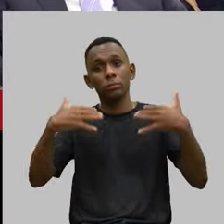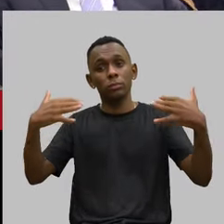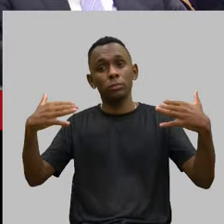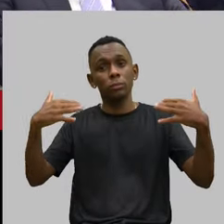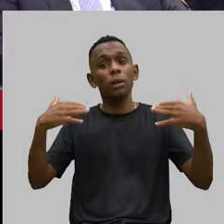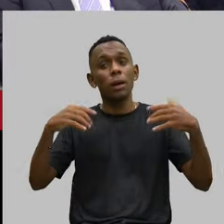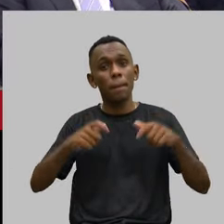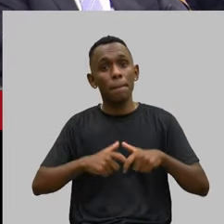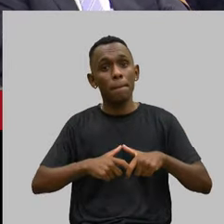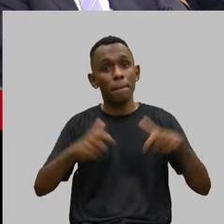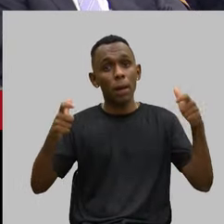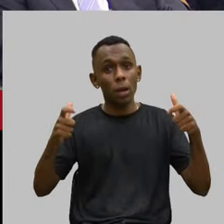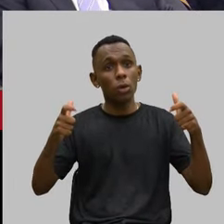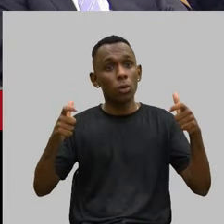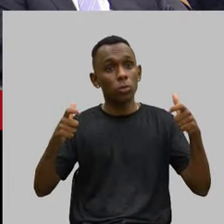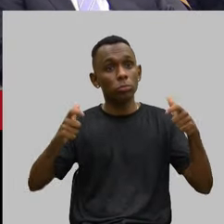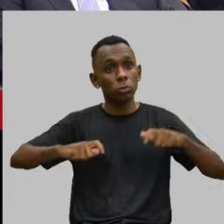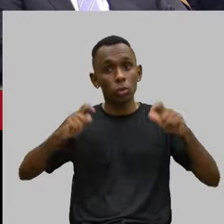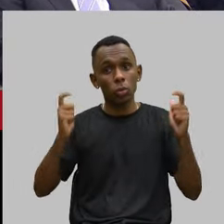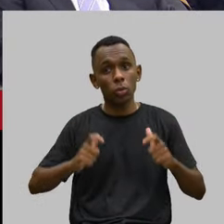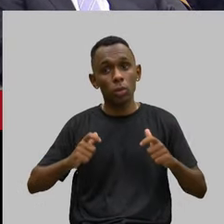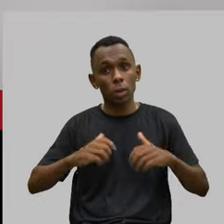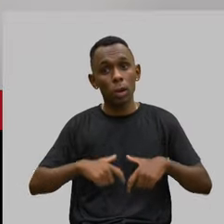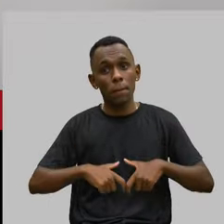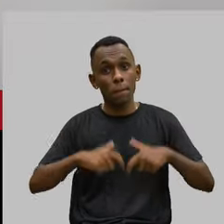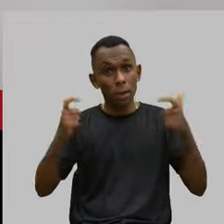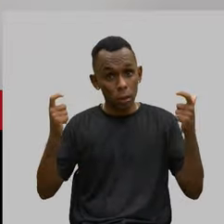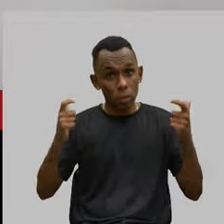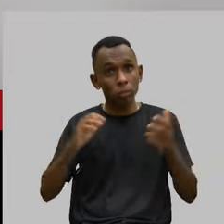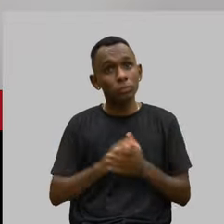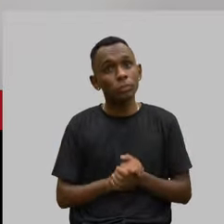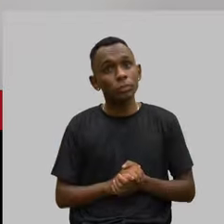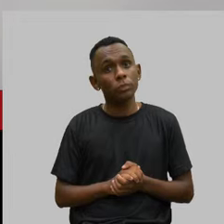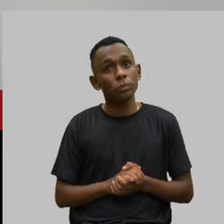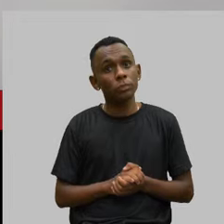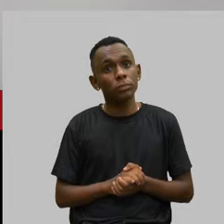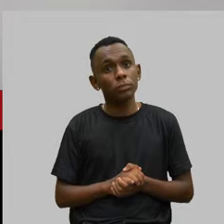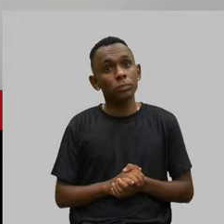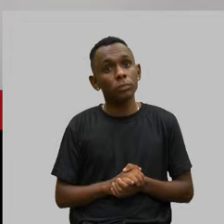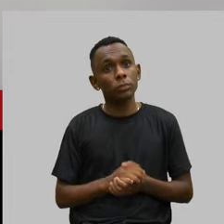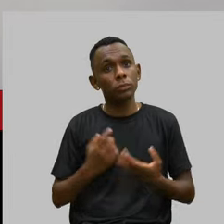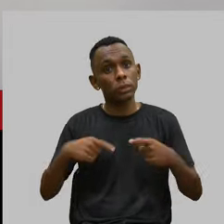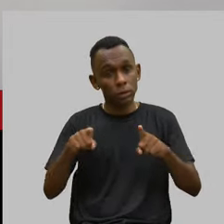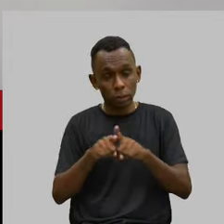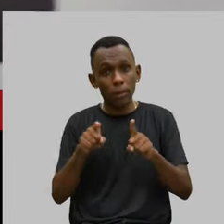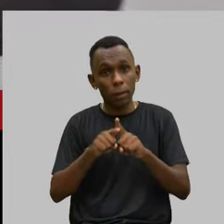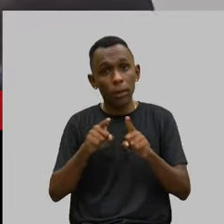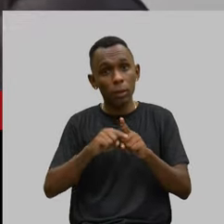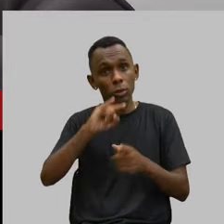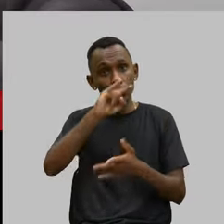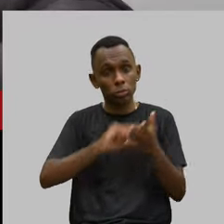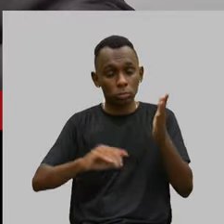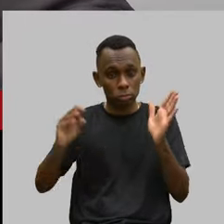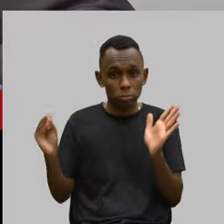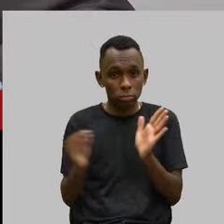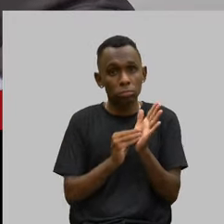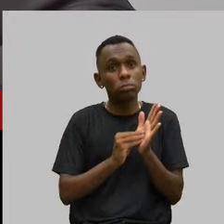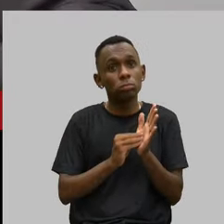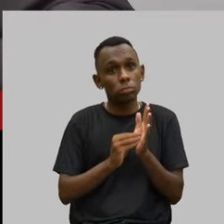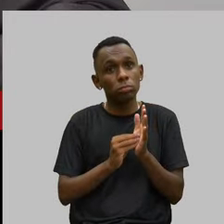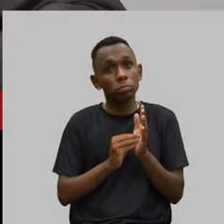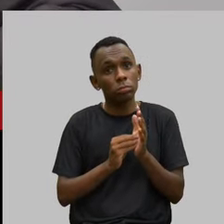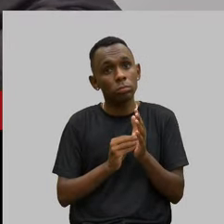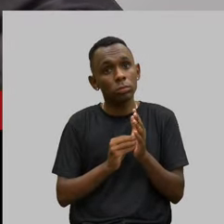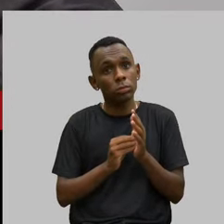cá é mais espaço e eu vou aqui agora é eh também ratificar a fala do professor Cleiton